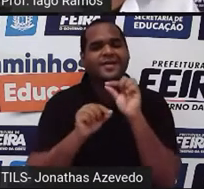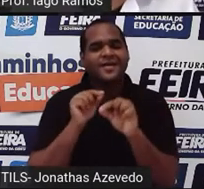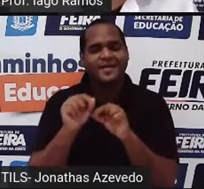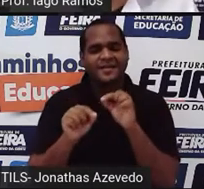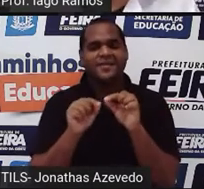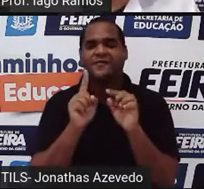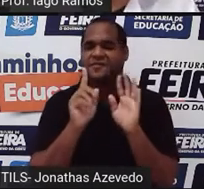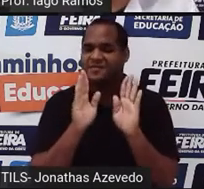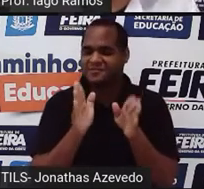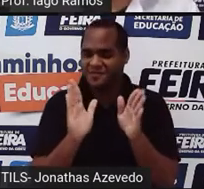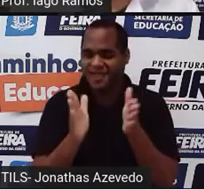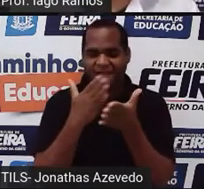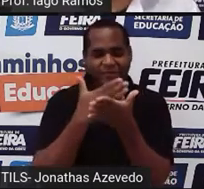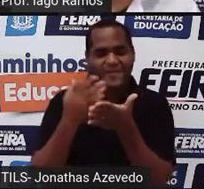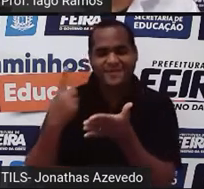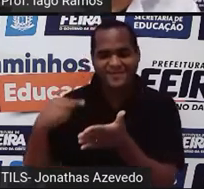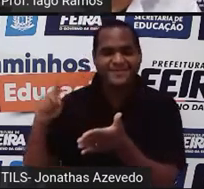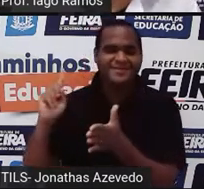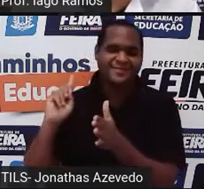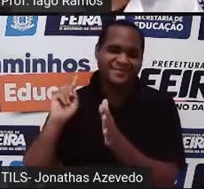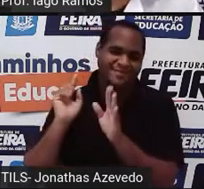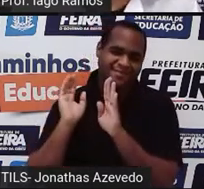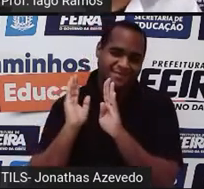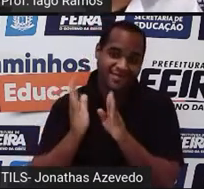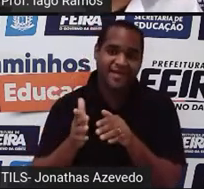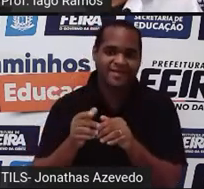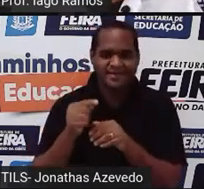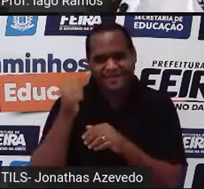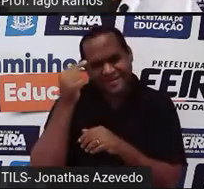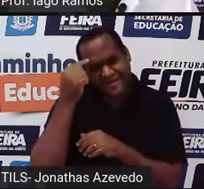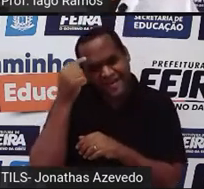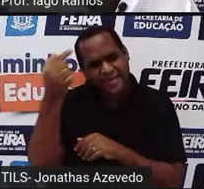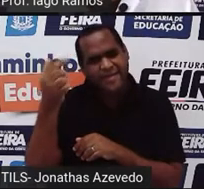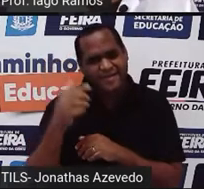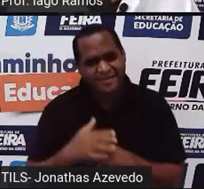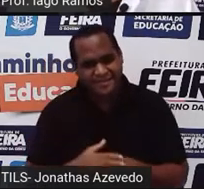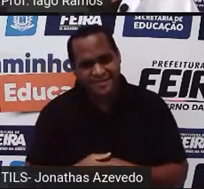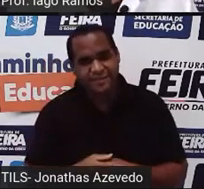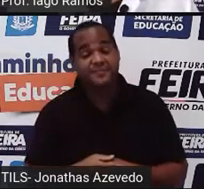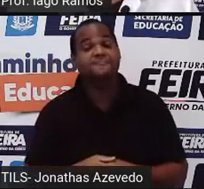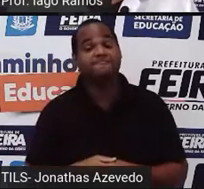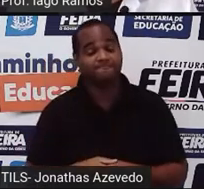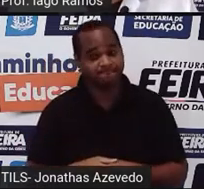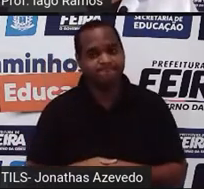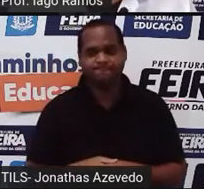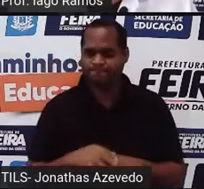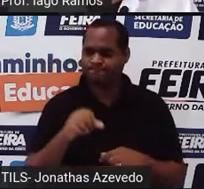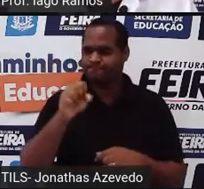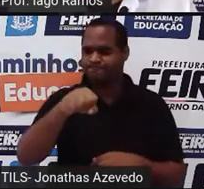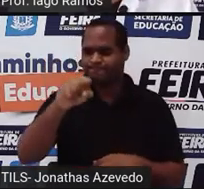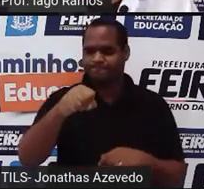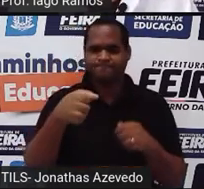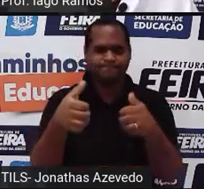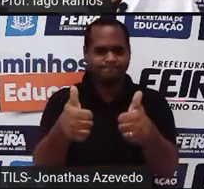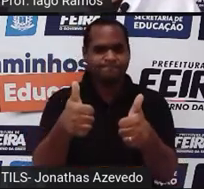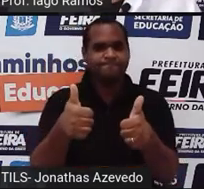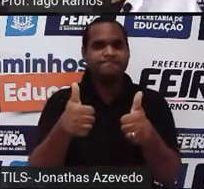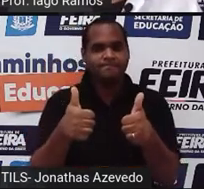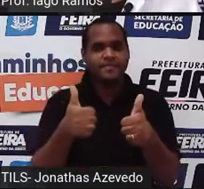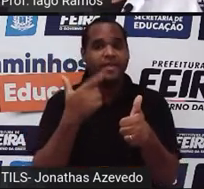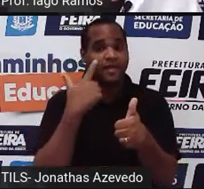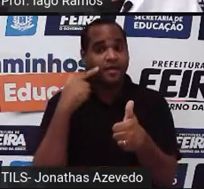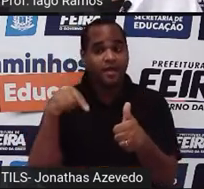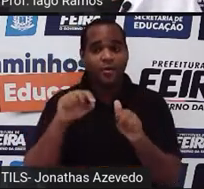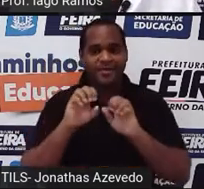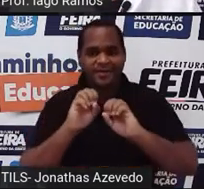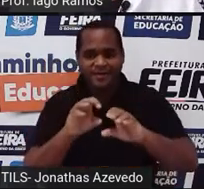que a gente já começou a estudar em uma aula antes dessa daqui. Pois é, tá? Então, essa